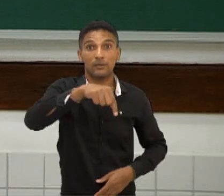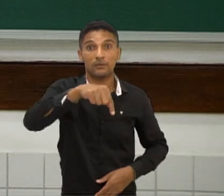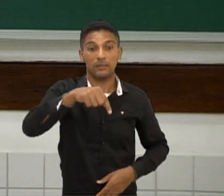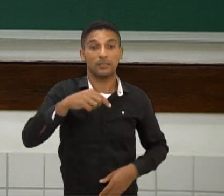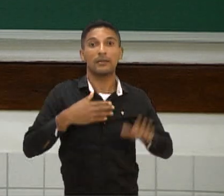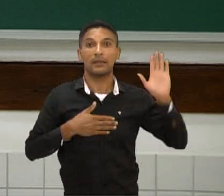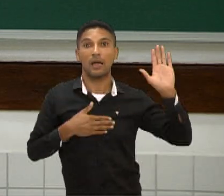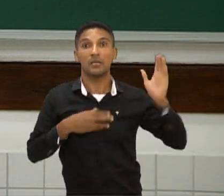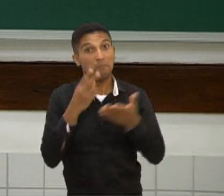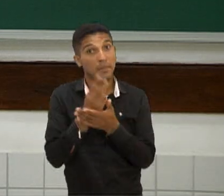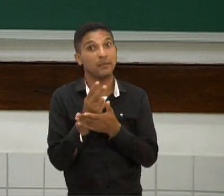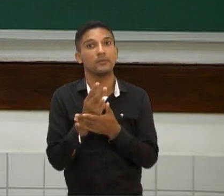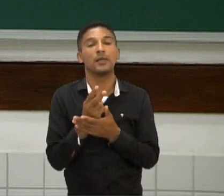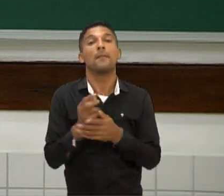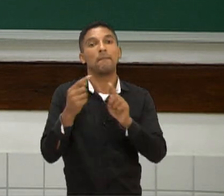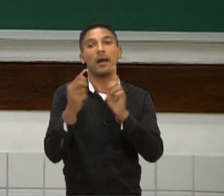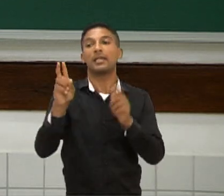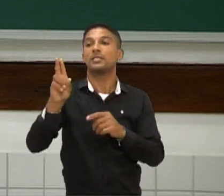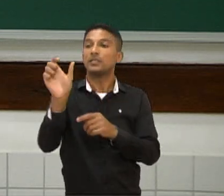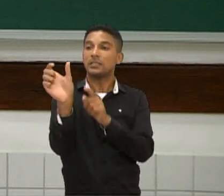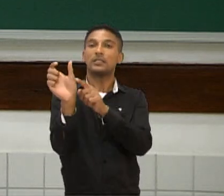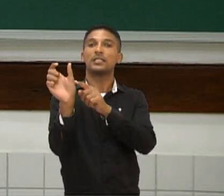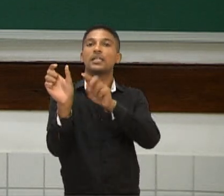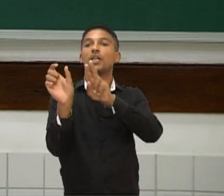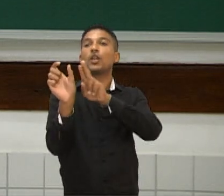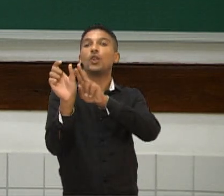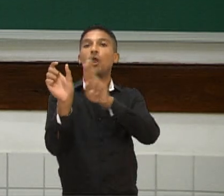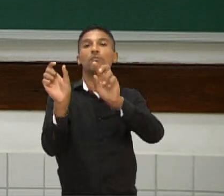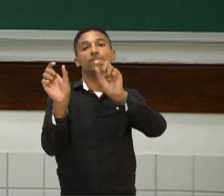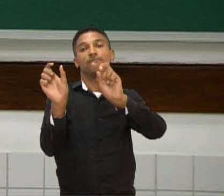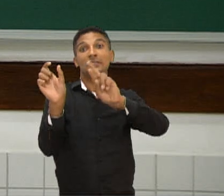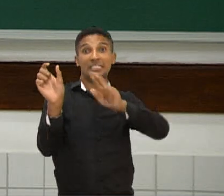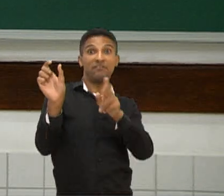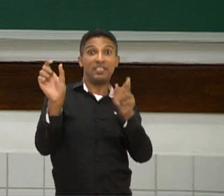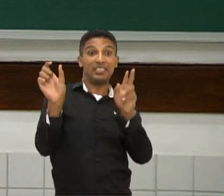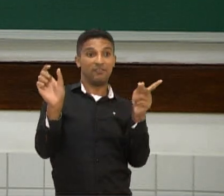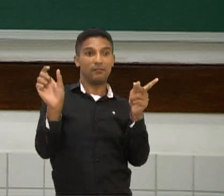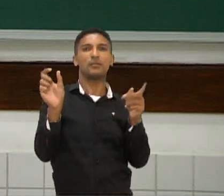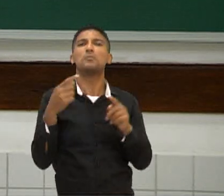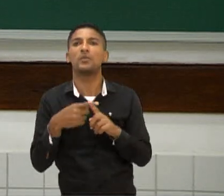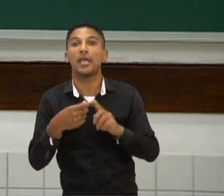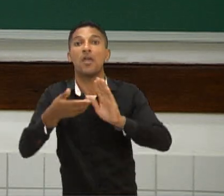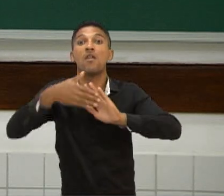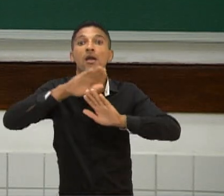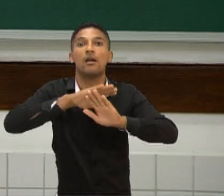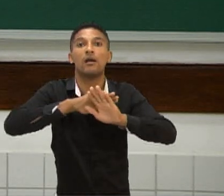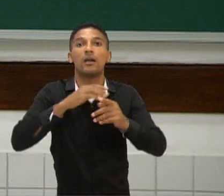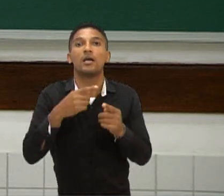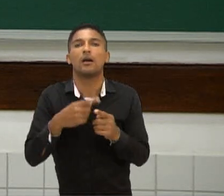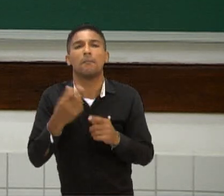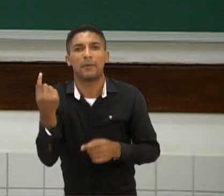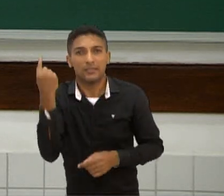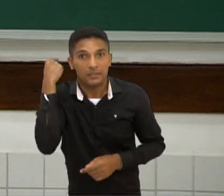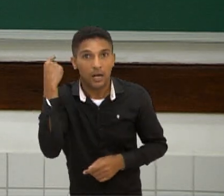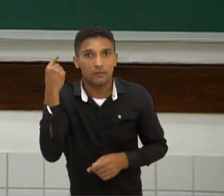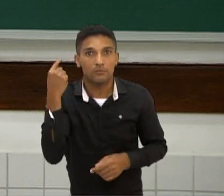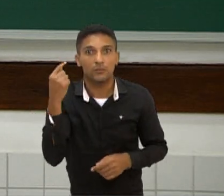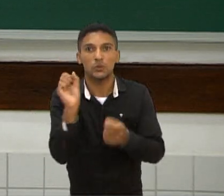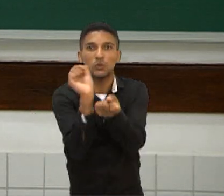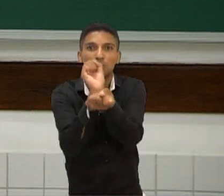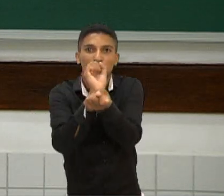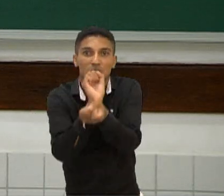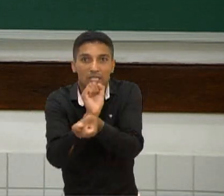dança. Então, só após a abolição da escravatura que começaram a liberar essas danças,